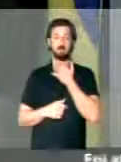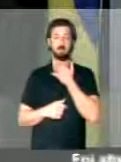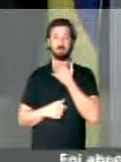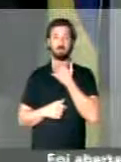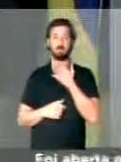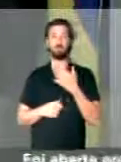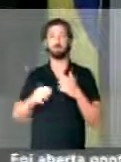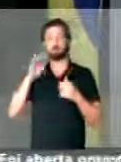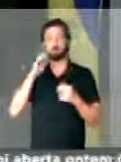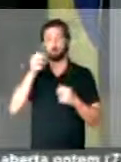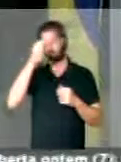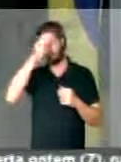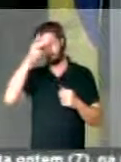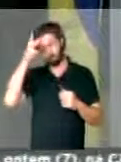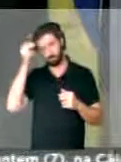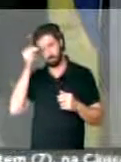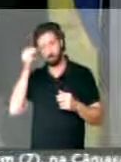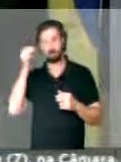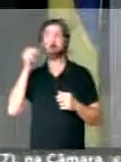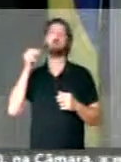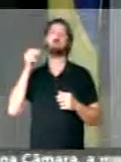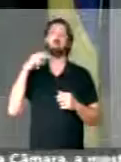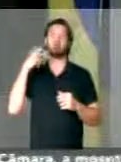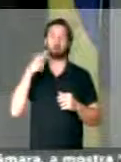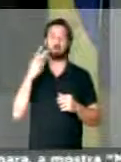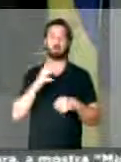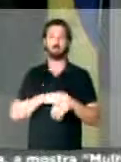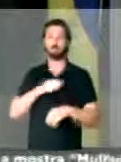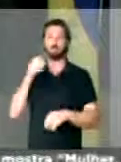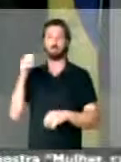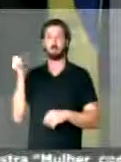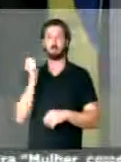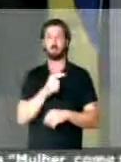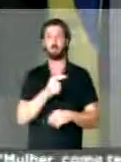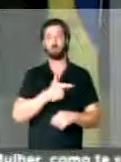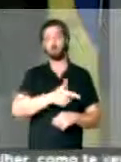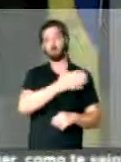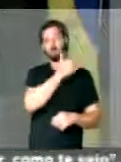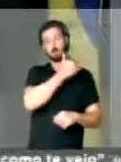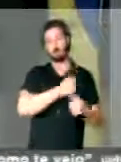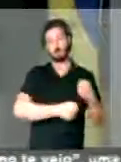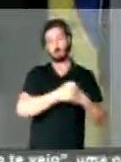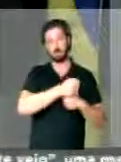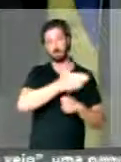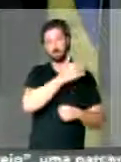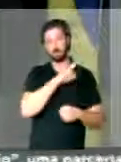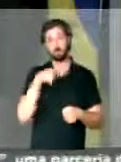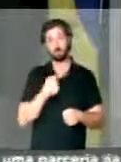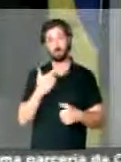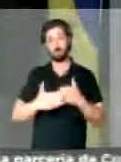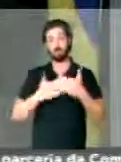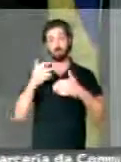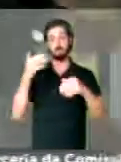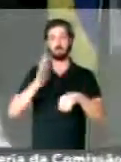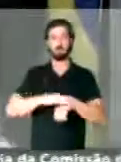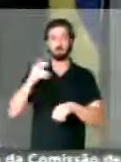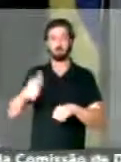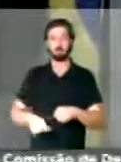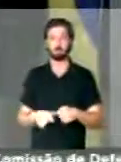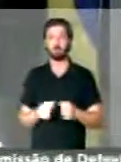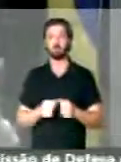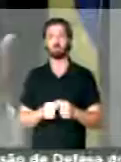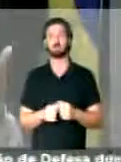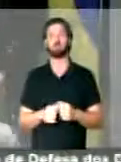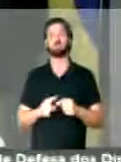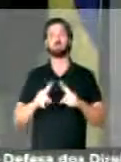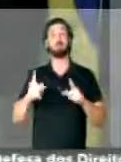mulheres, prefeitas e vereadoras, um número muito maior que na eleição anterior. E dizer que precisamos avançar cada vez mais, mas em parceria